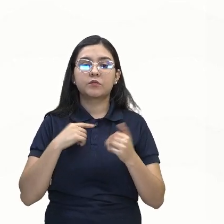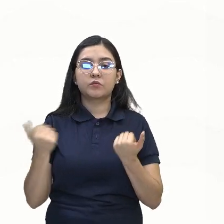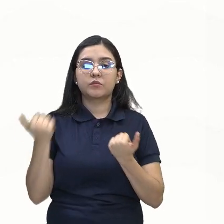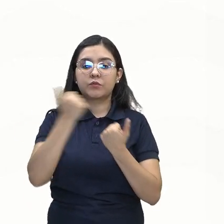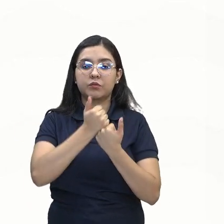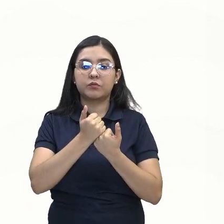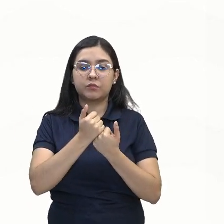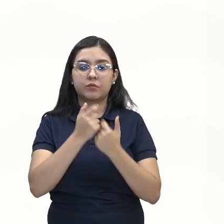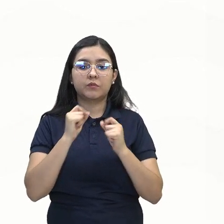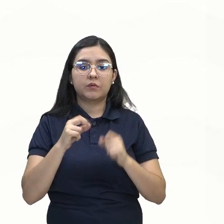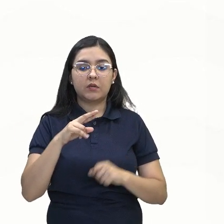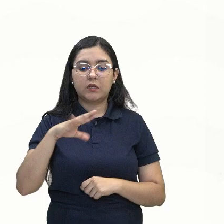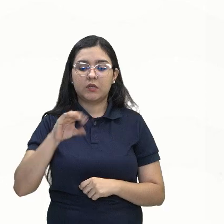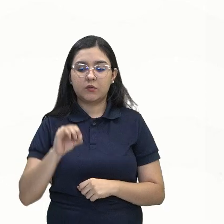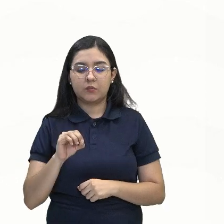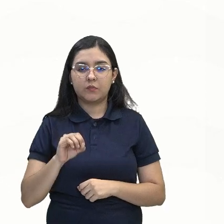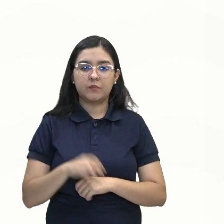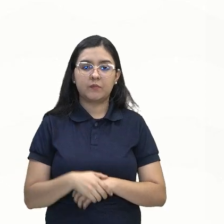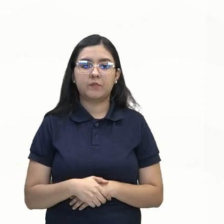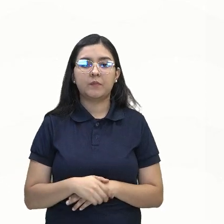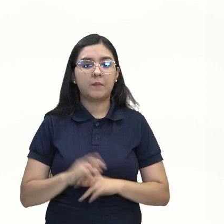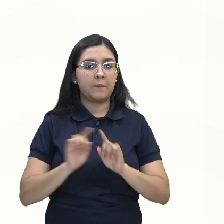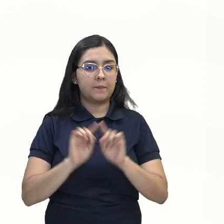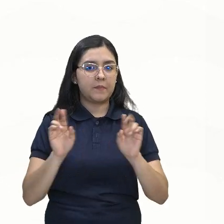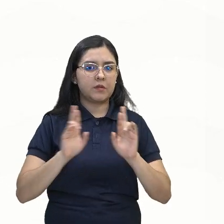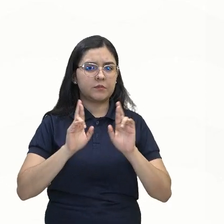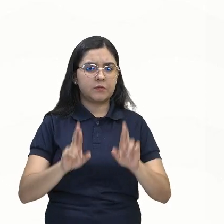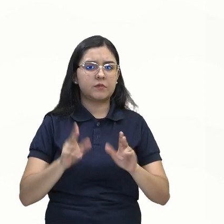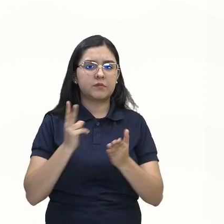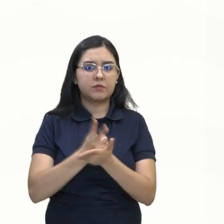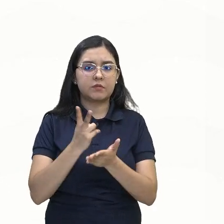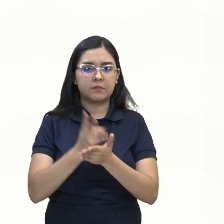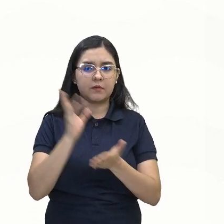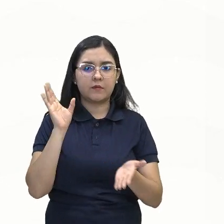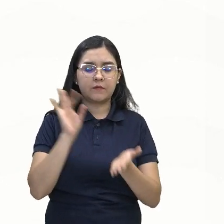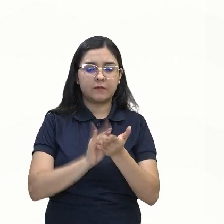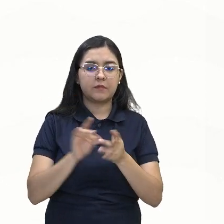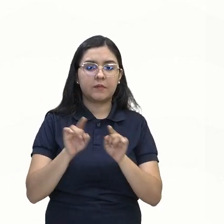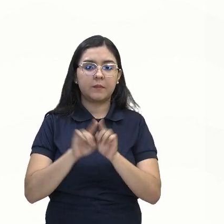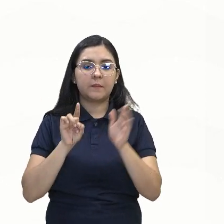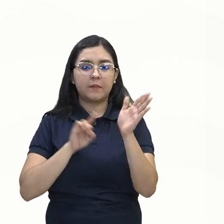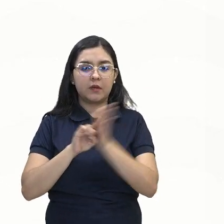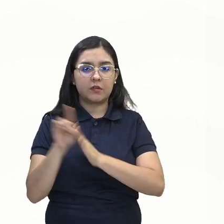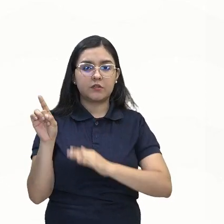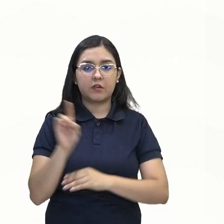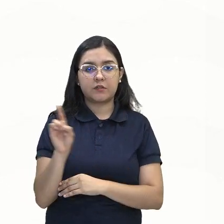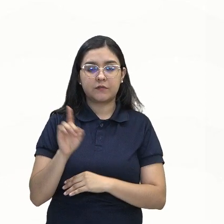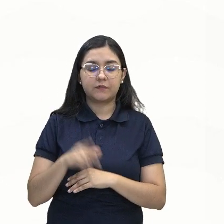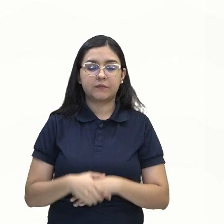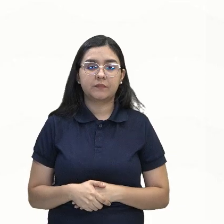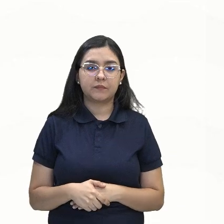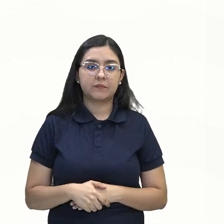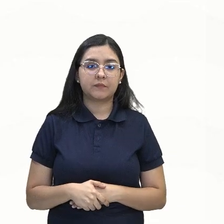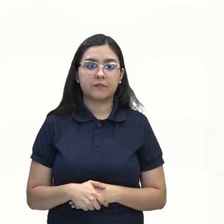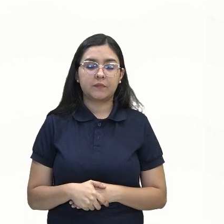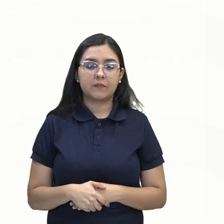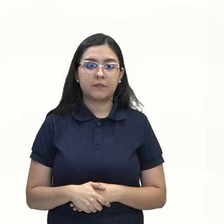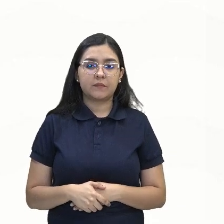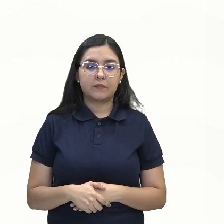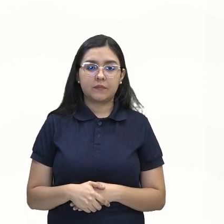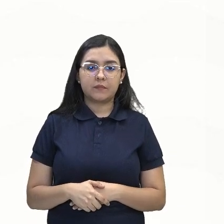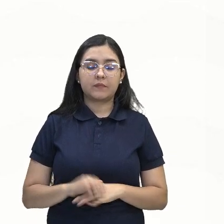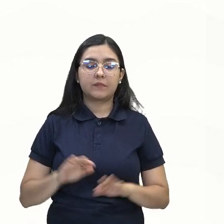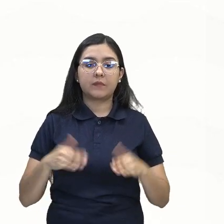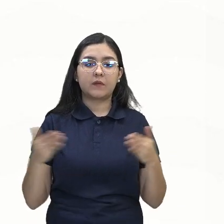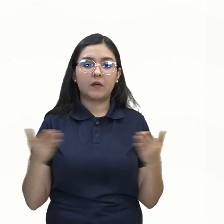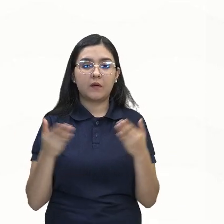pelo rio, ok? Mas respeitando sempre. Frase afirmativa, pergunta negativa, ok?